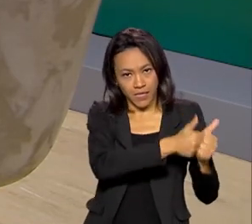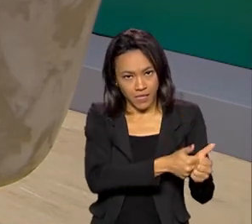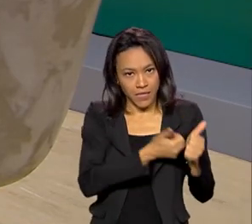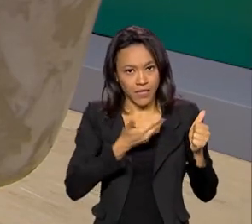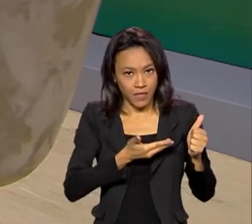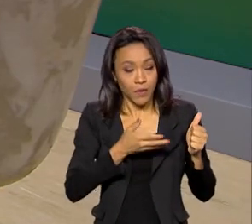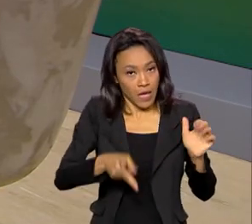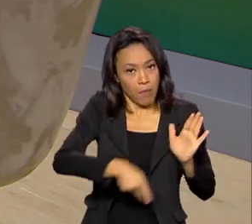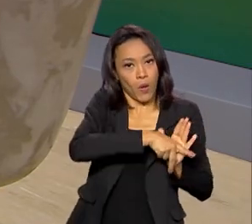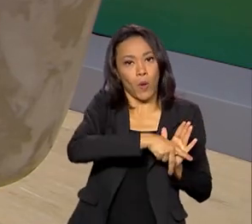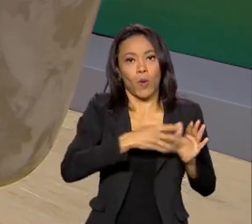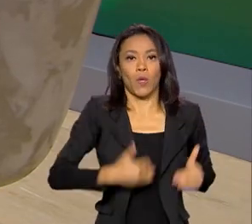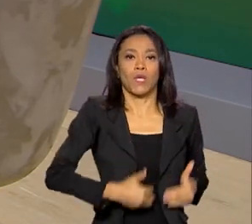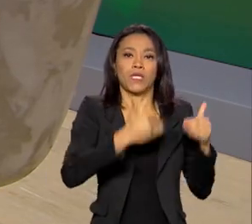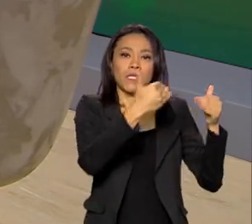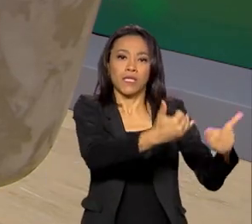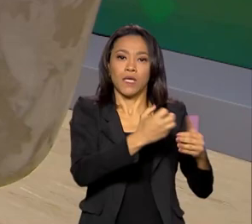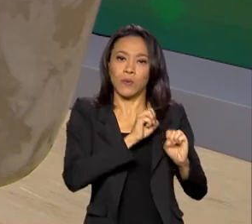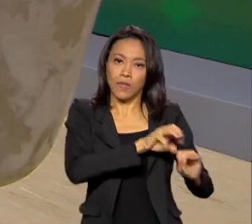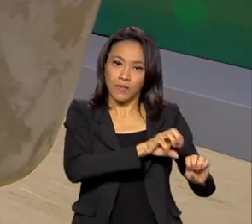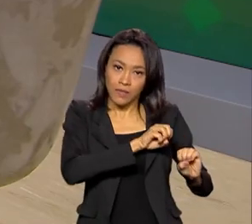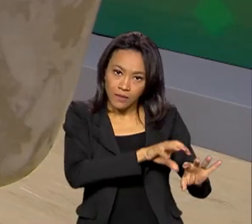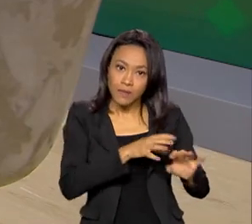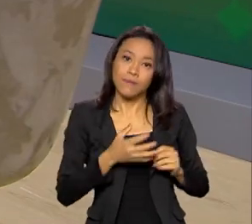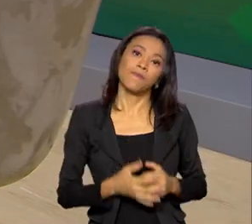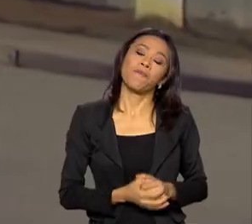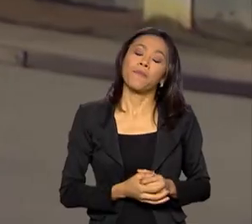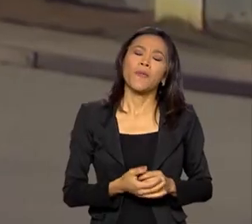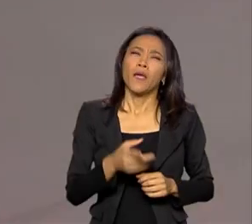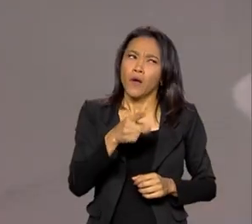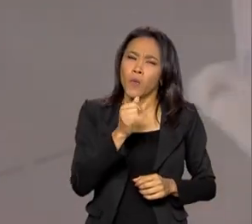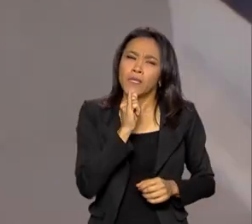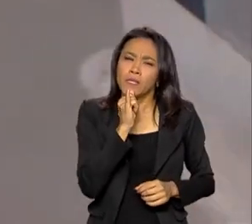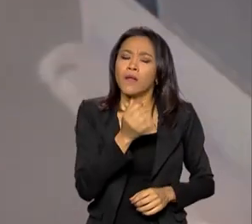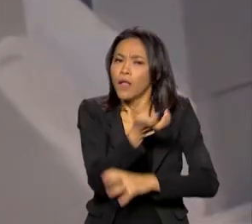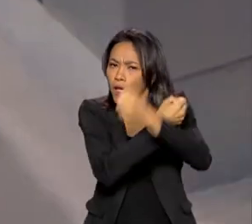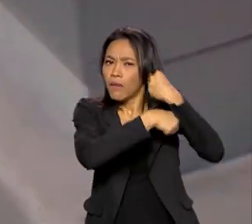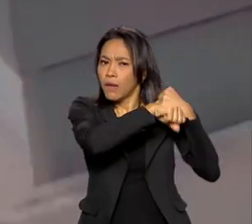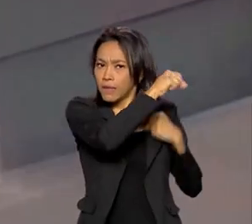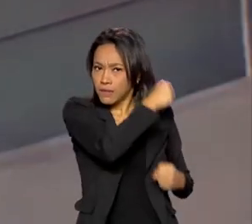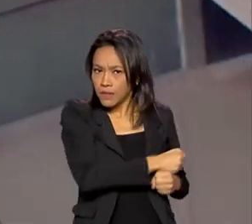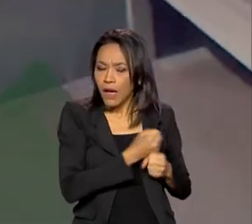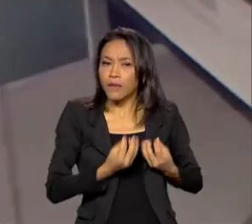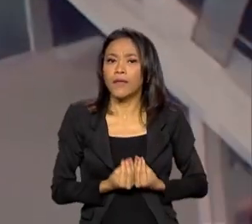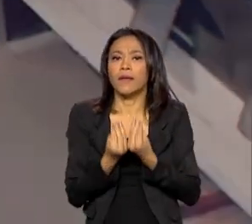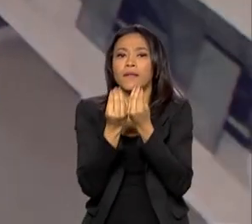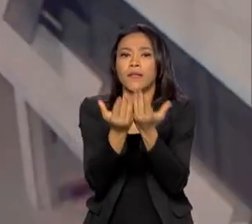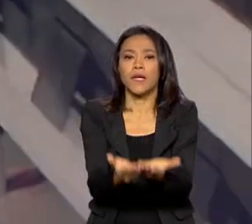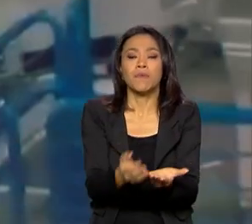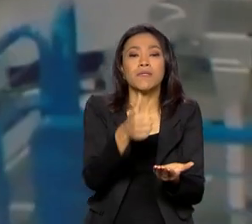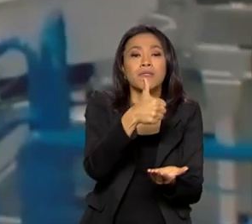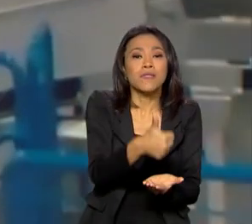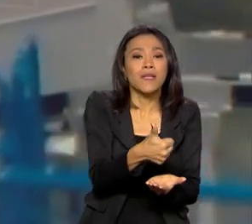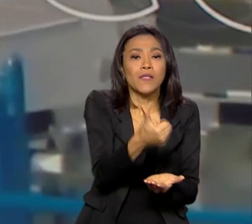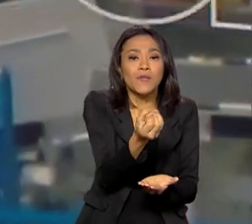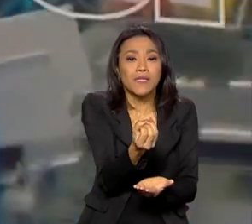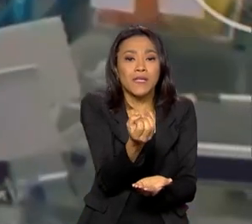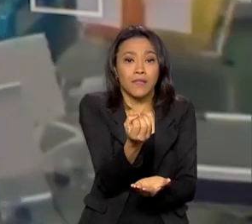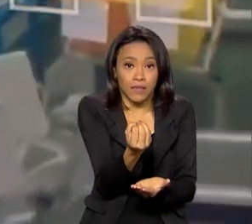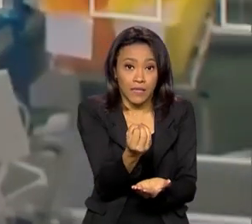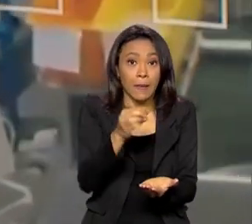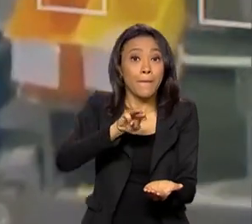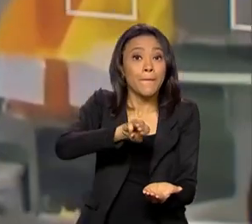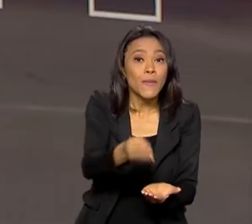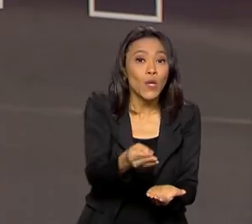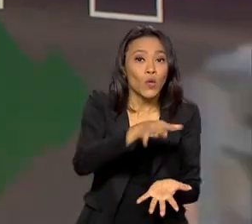do Ministério da Educação. Só para exemplificar, ano passado nós entregamos 160 milhões de livros